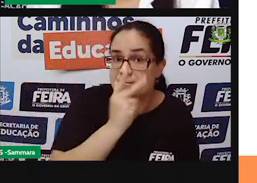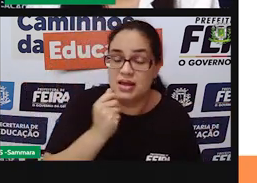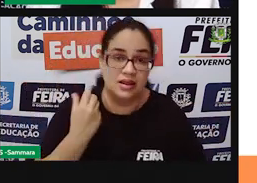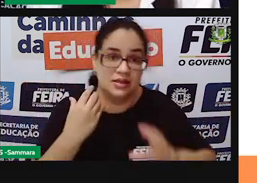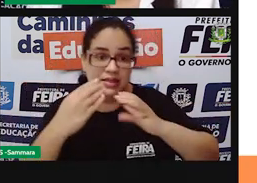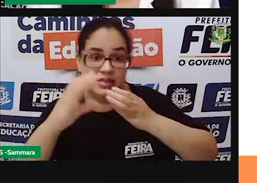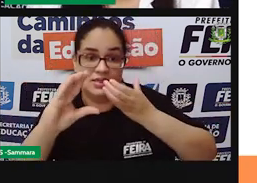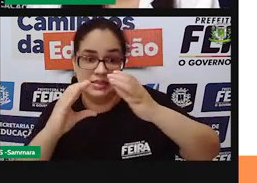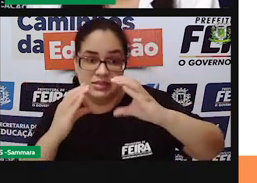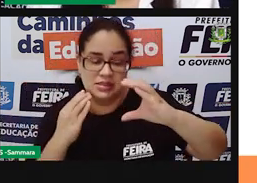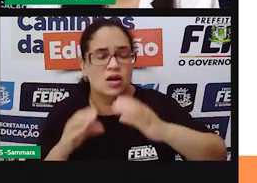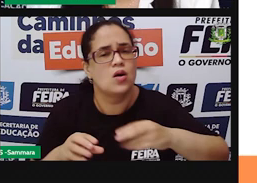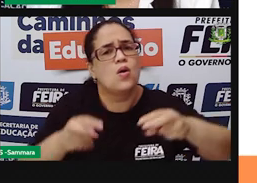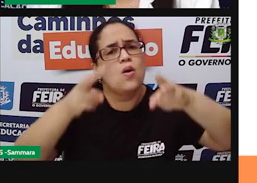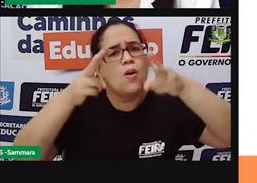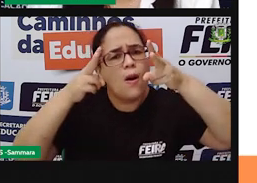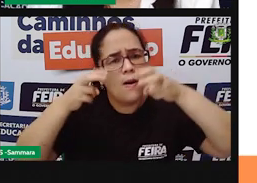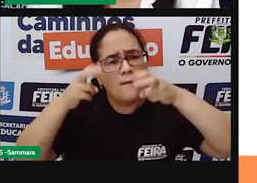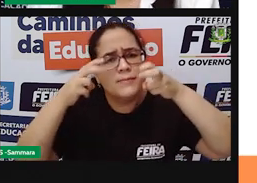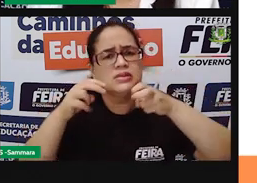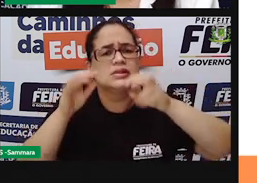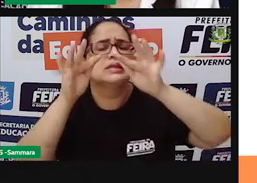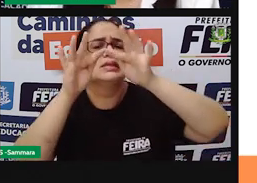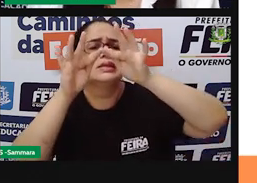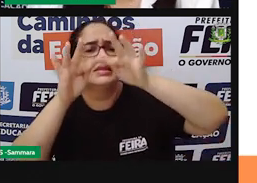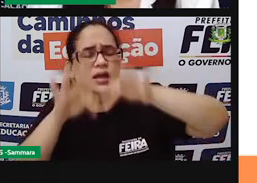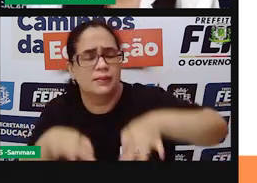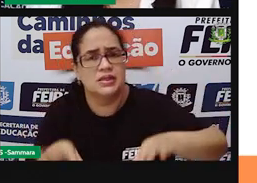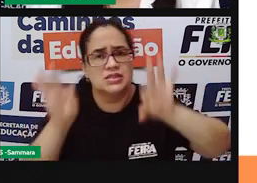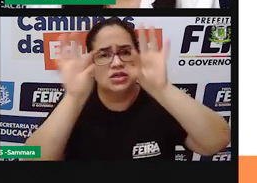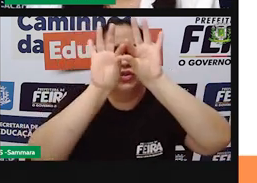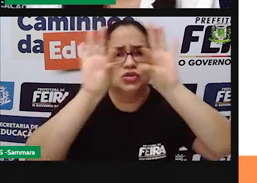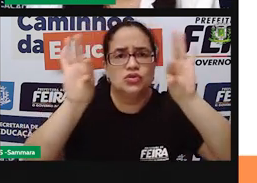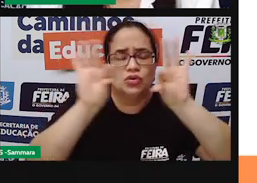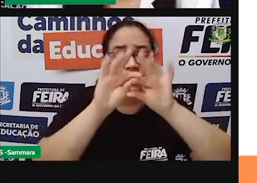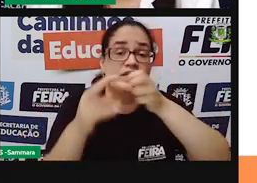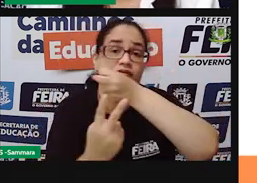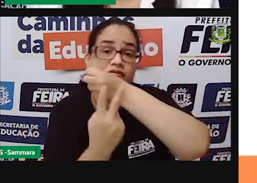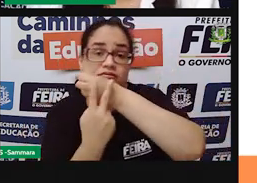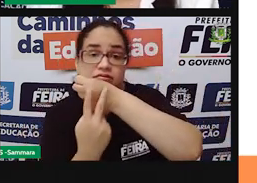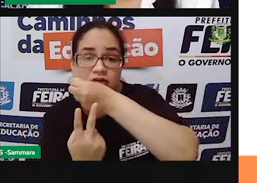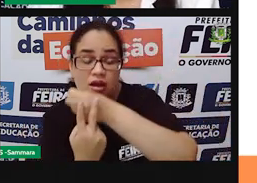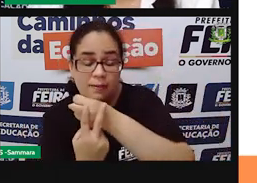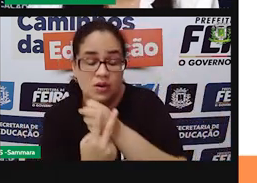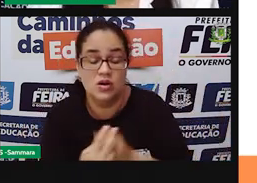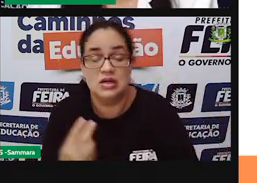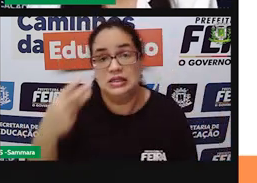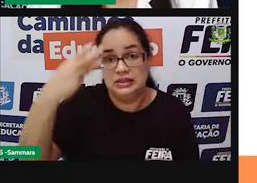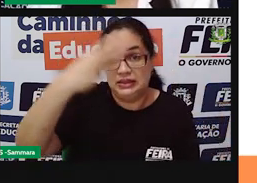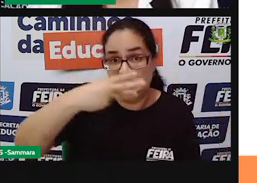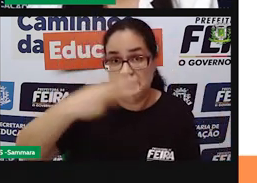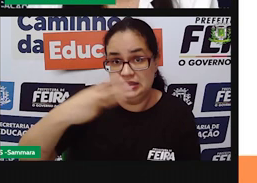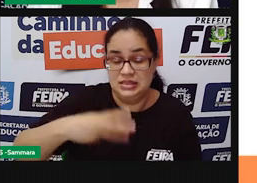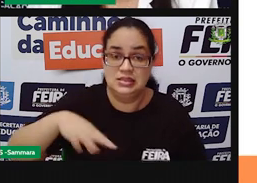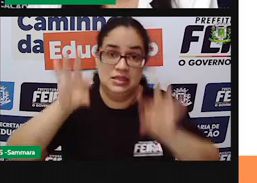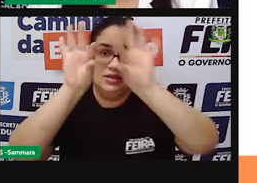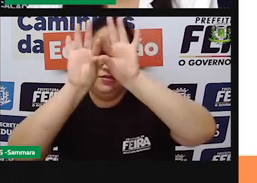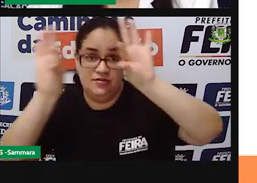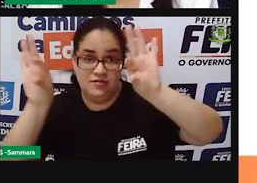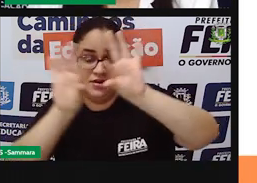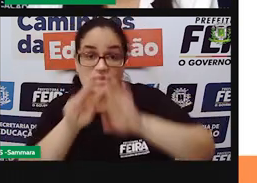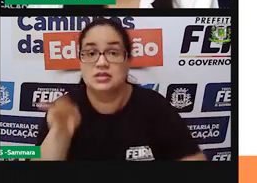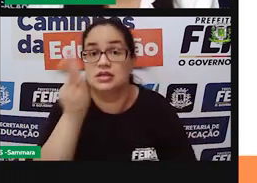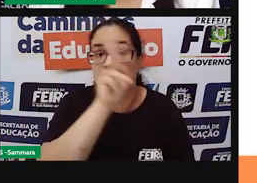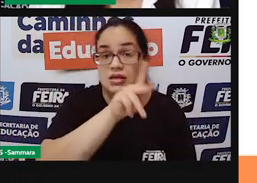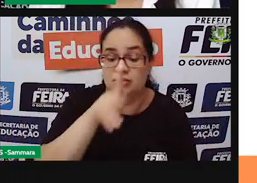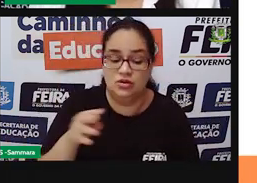canção. Observe aí a terminação do verbo desta terceira frase, da última frase que a Pró falou.